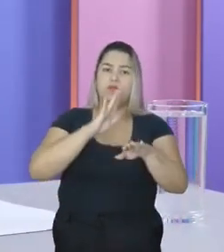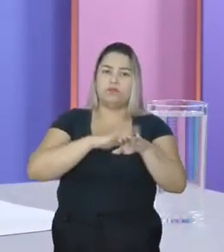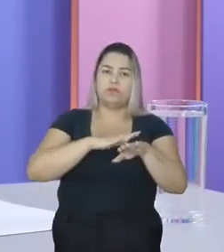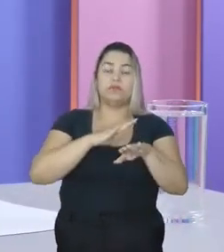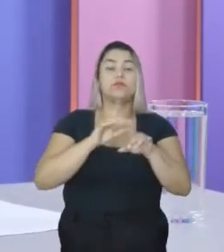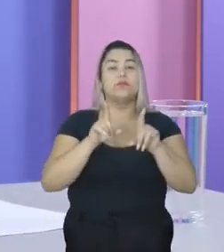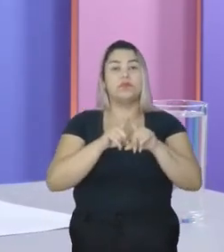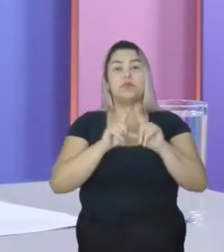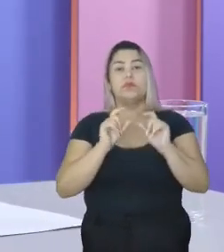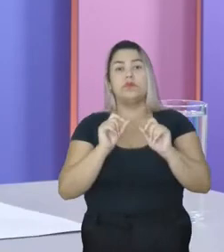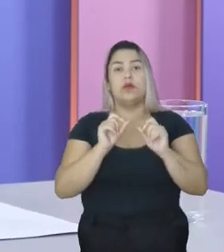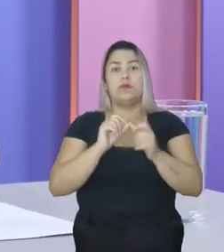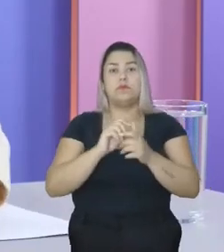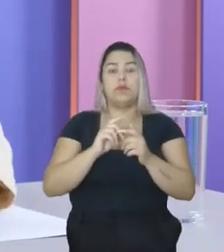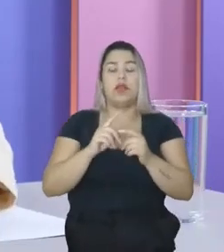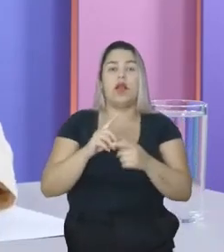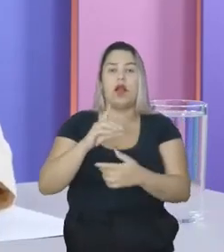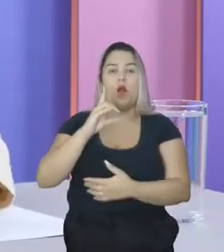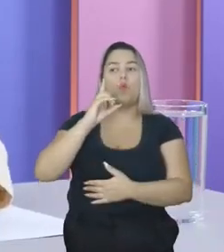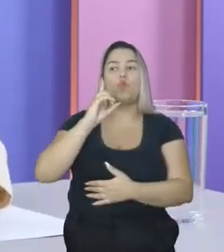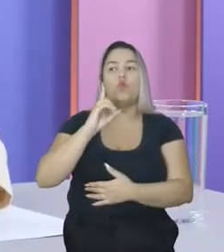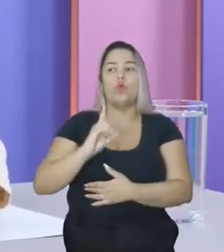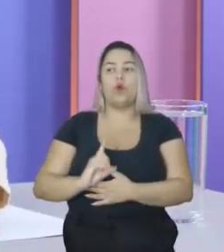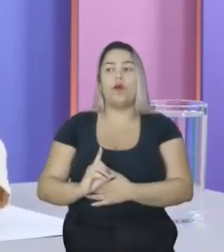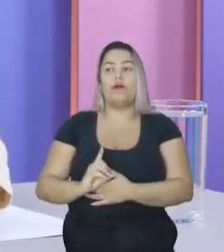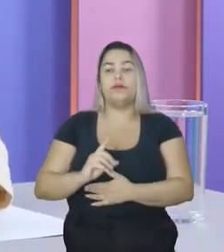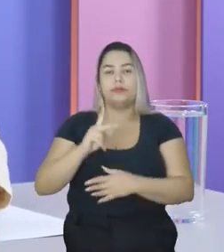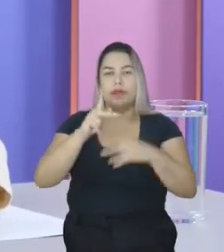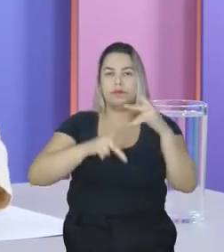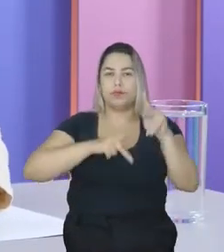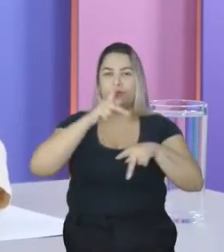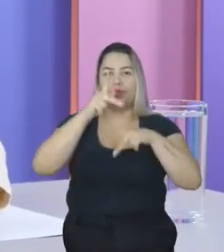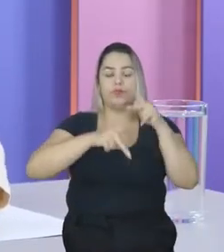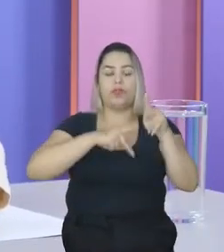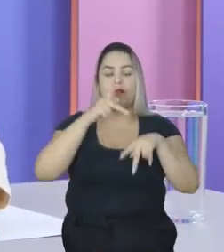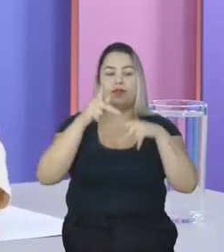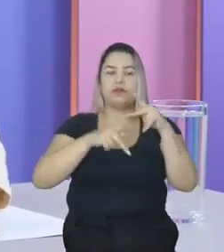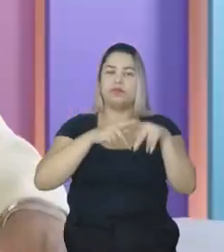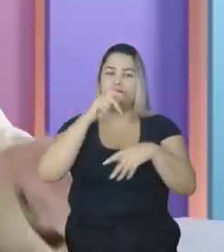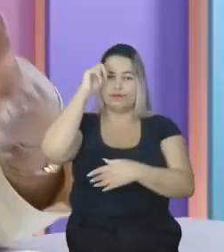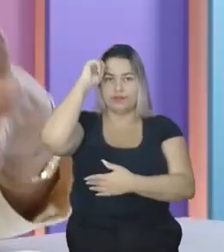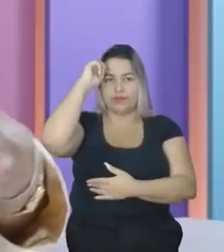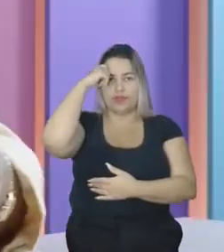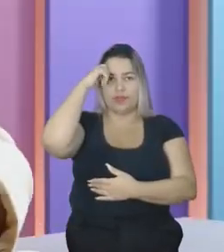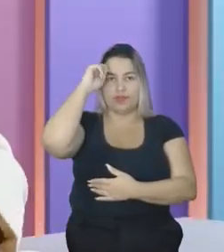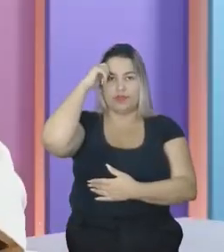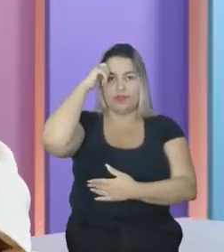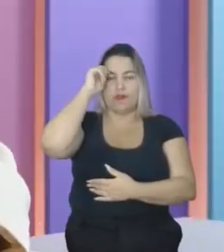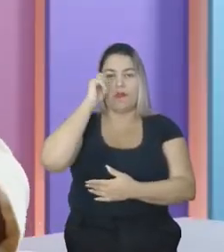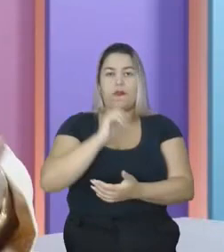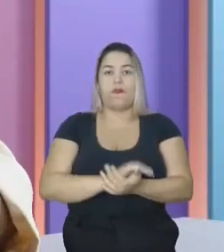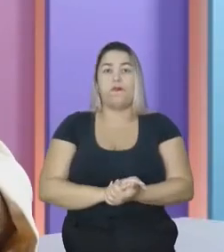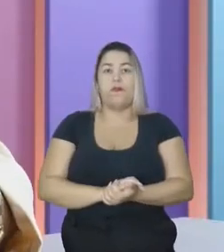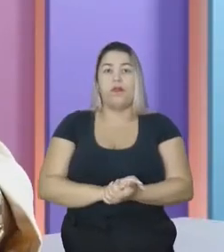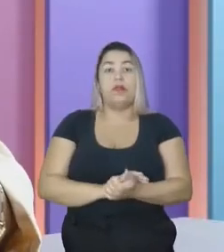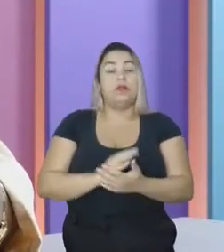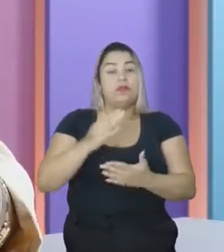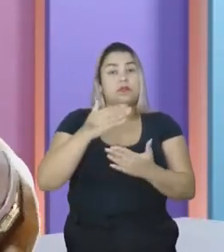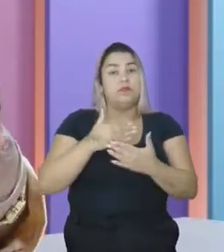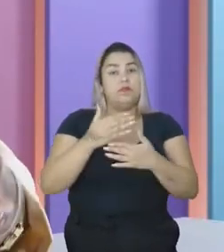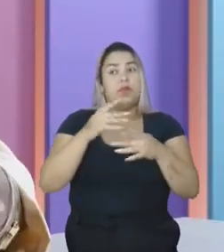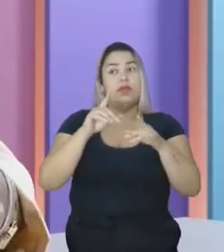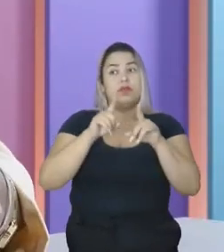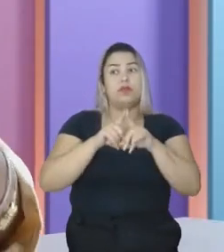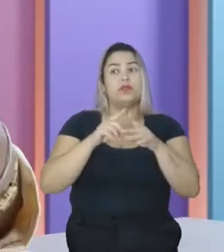consistente em relação aos direitos da população negra. A partir dessa